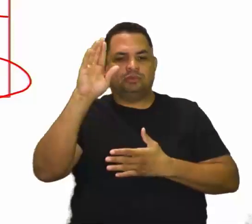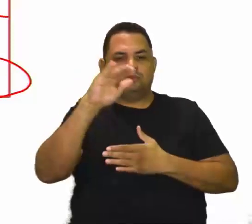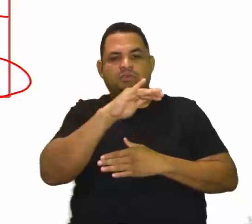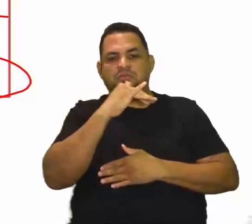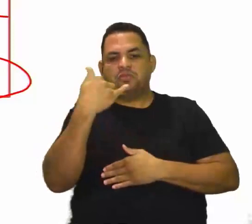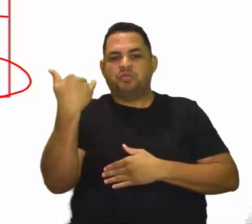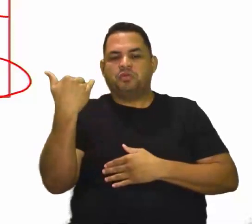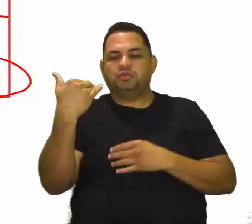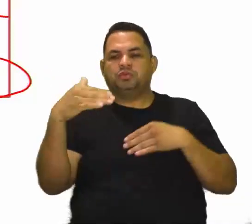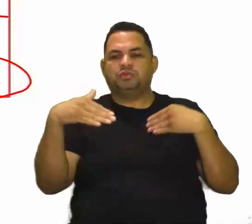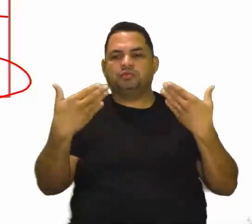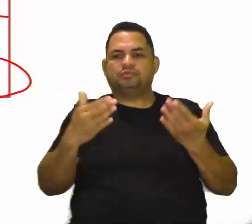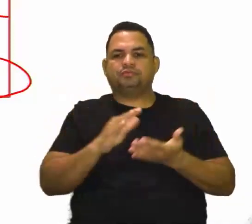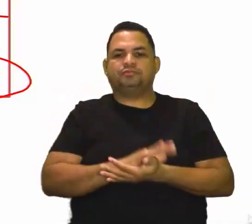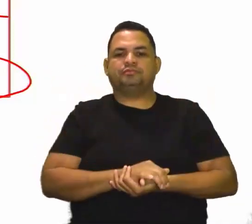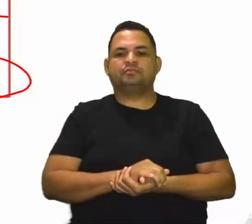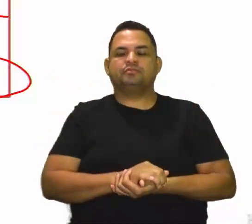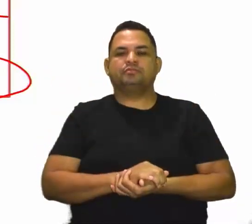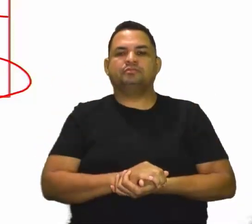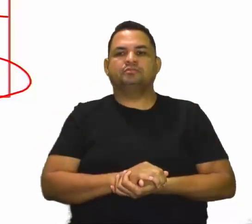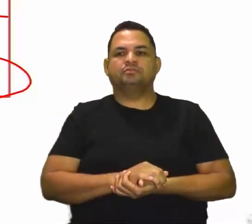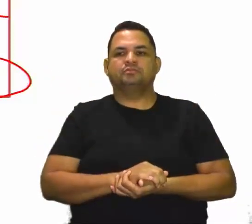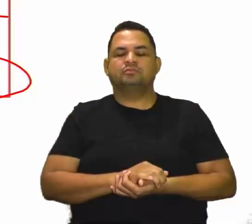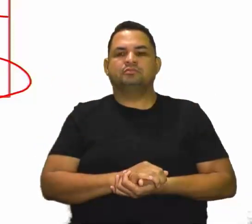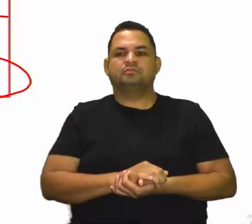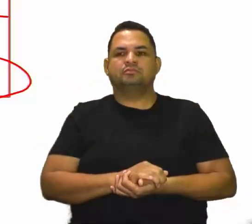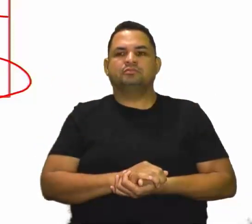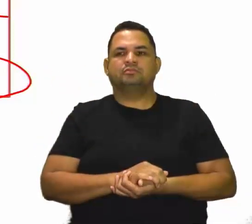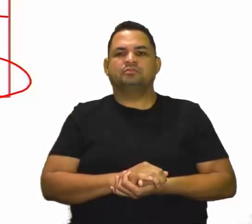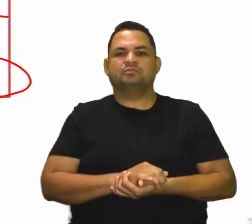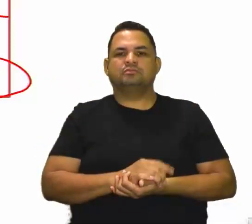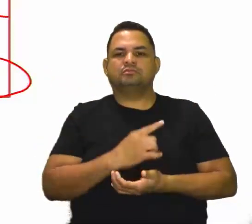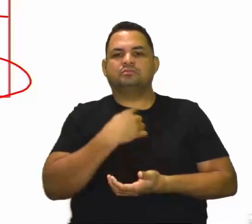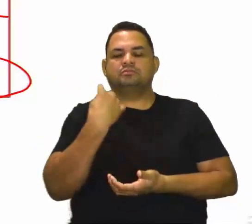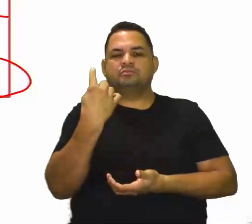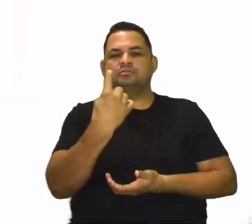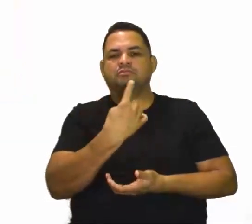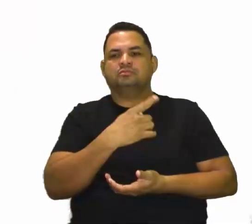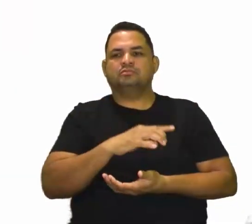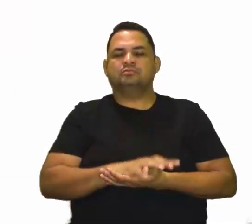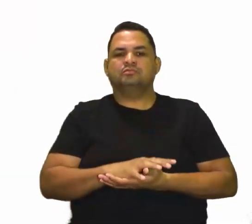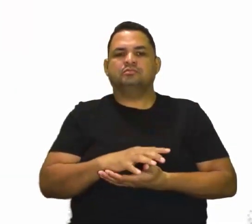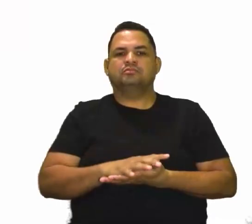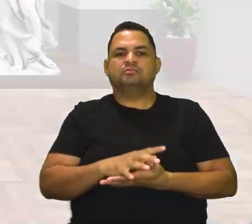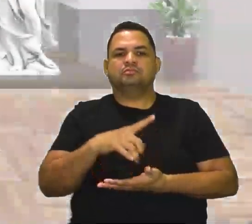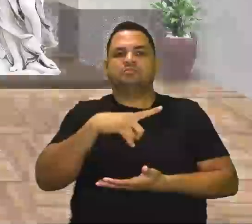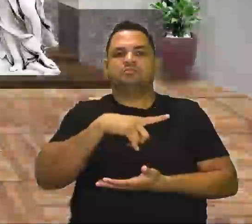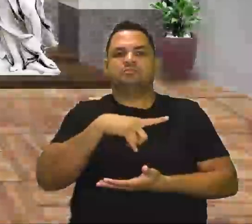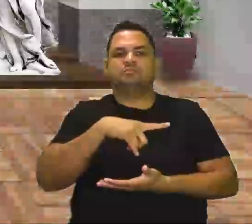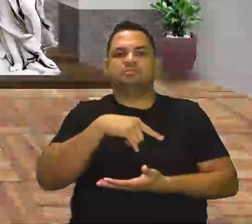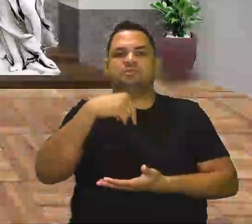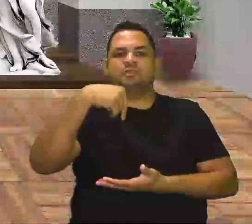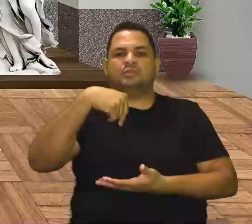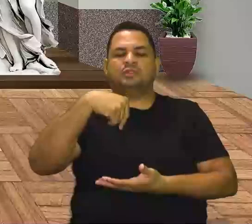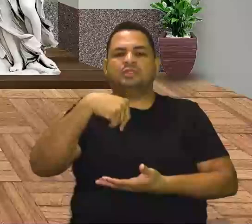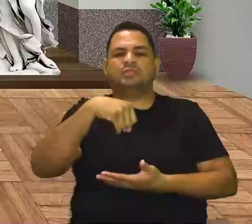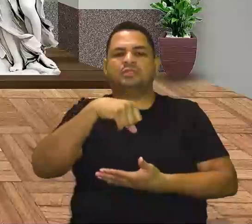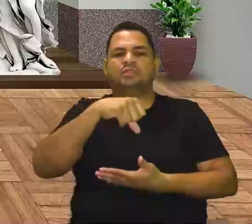Então, meus queridos alunos, nós temos aqui no